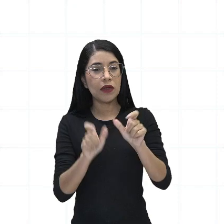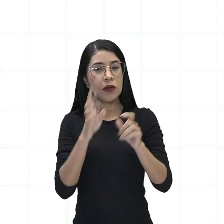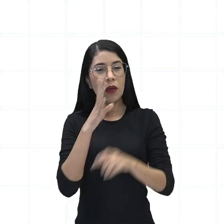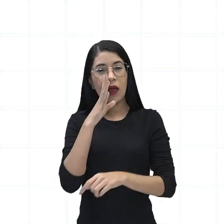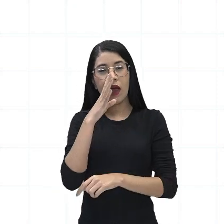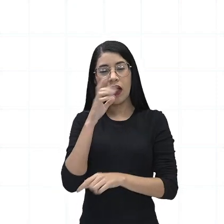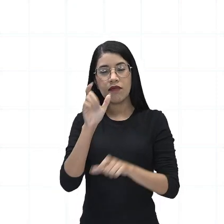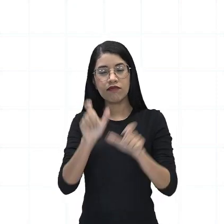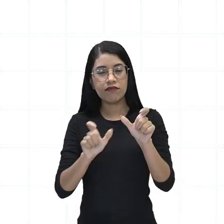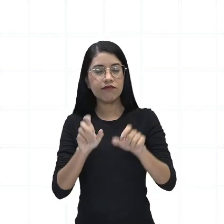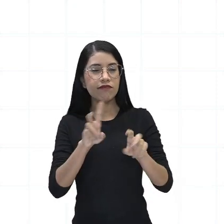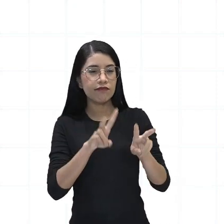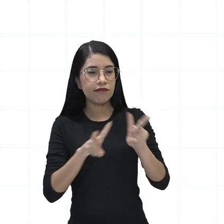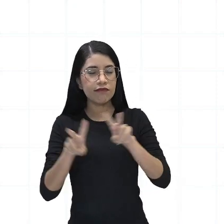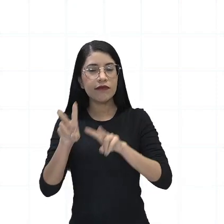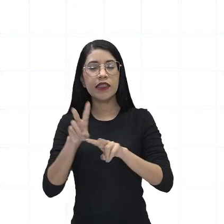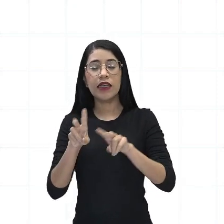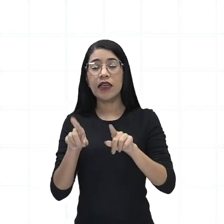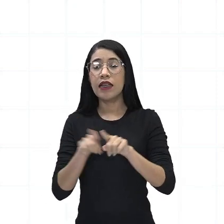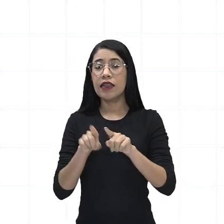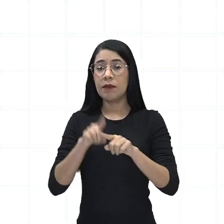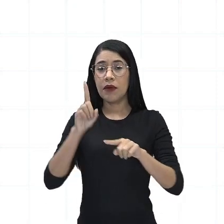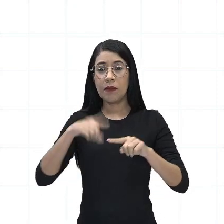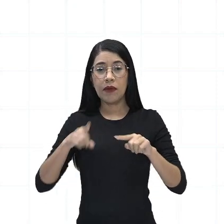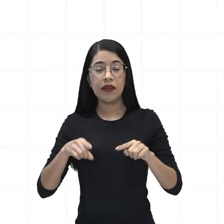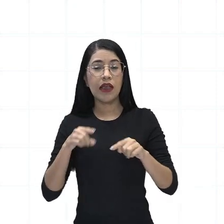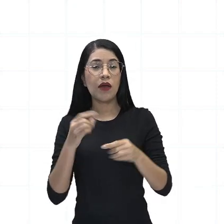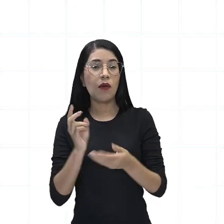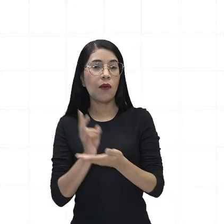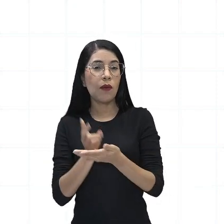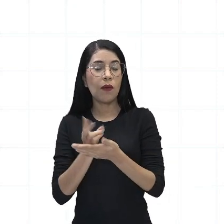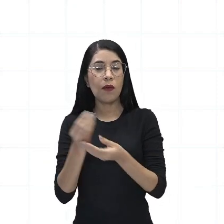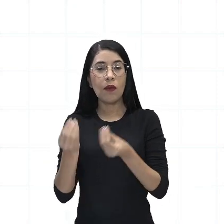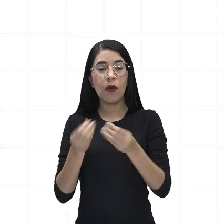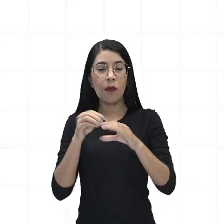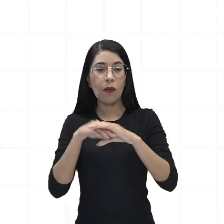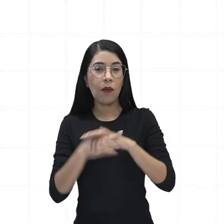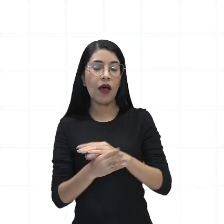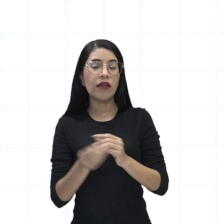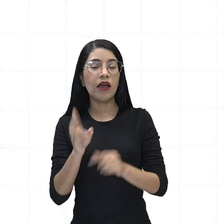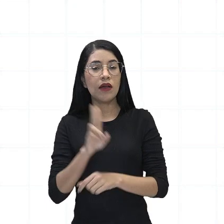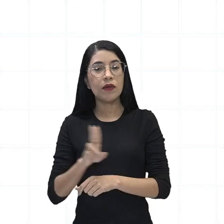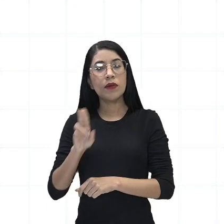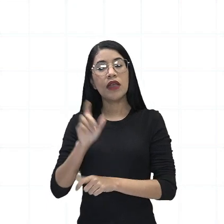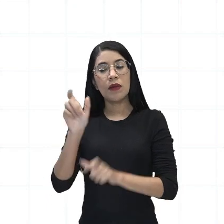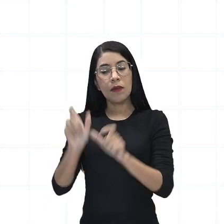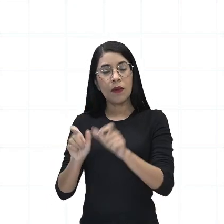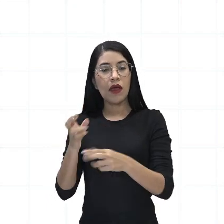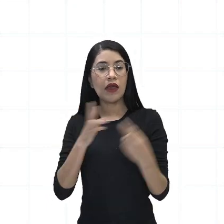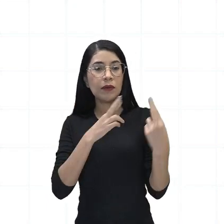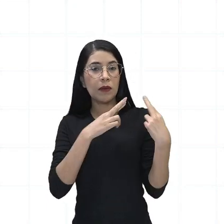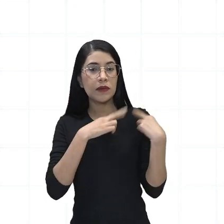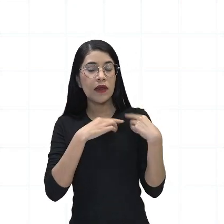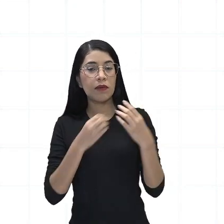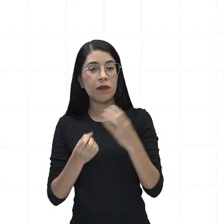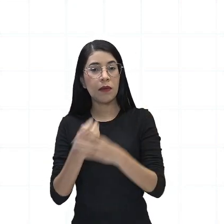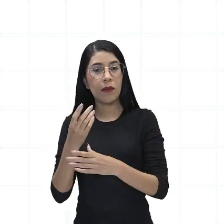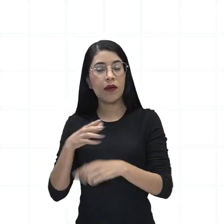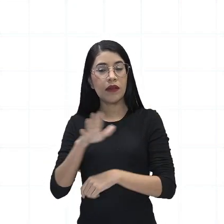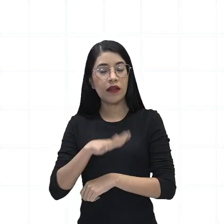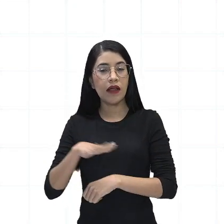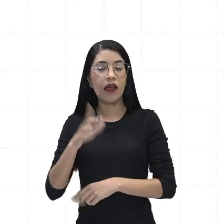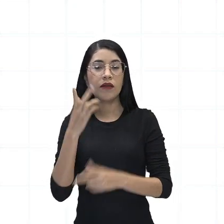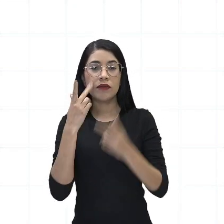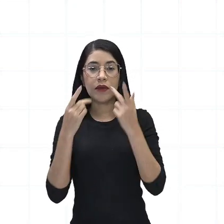Os adereços são geralmente cuidadosamente mantidos e manipulados pelos membros da equipe da produção, garantindo